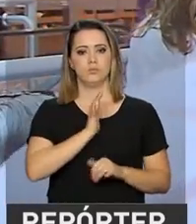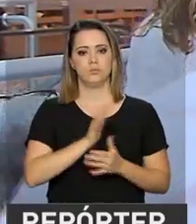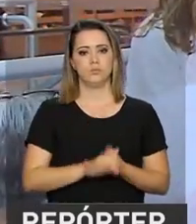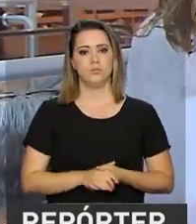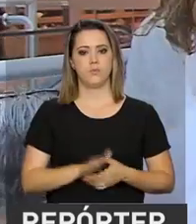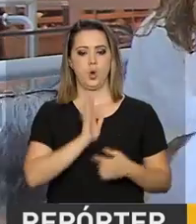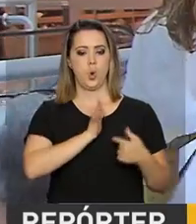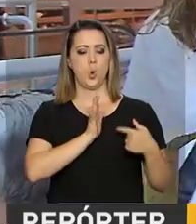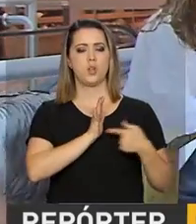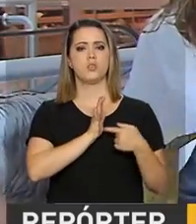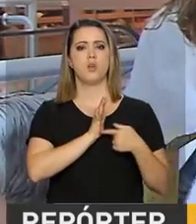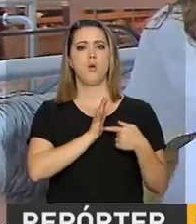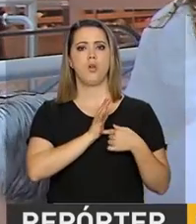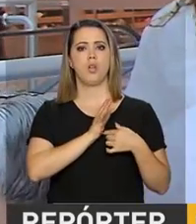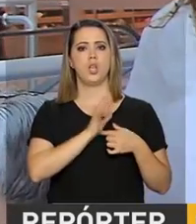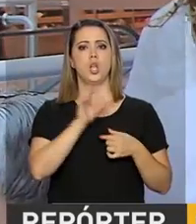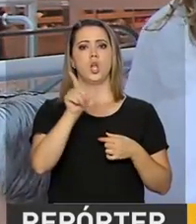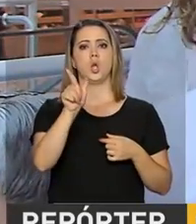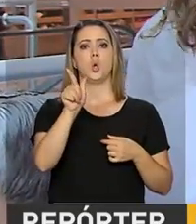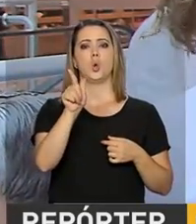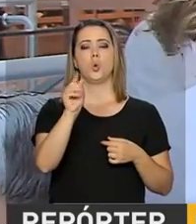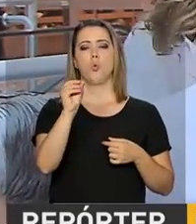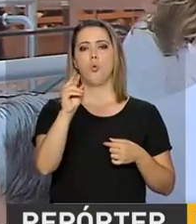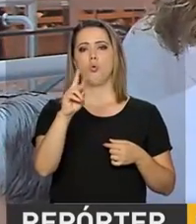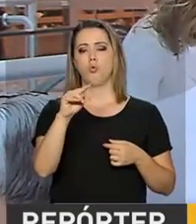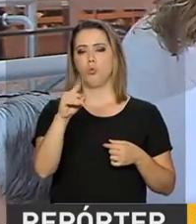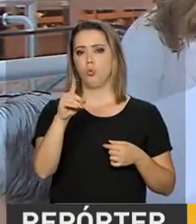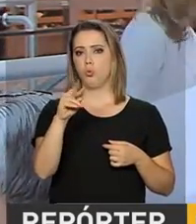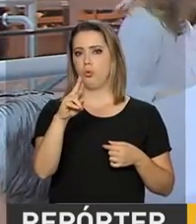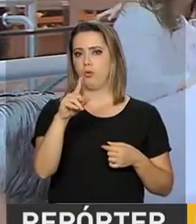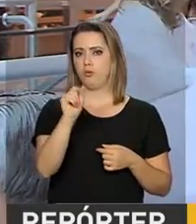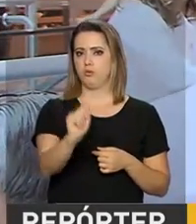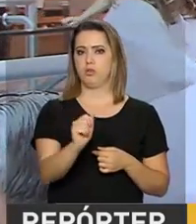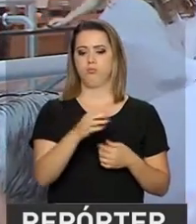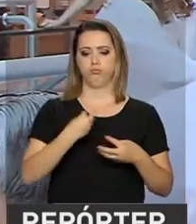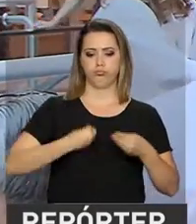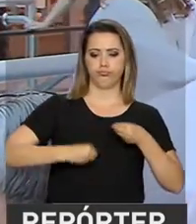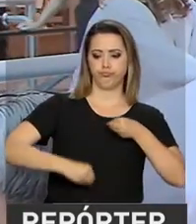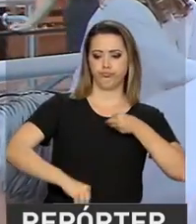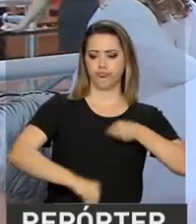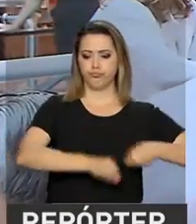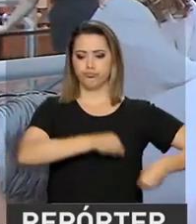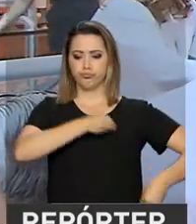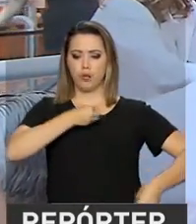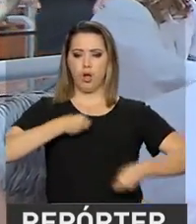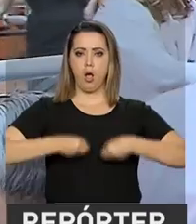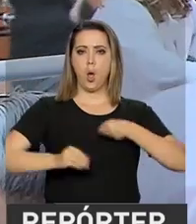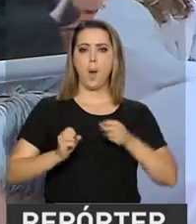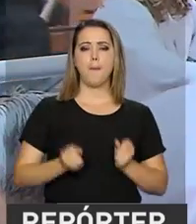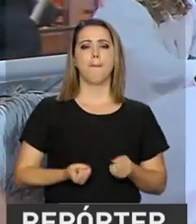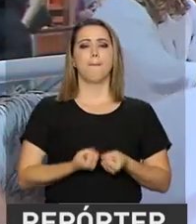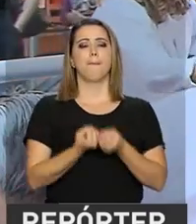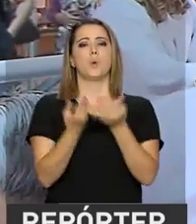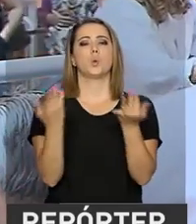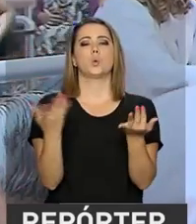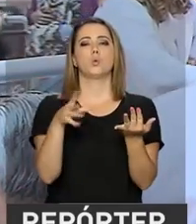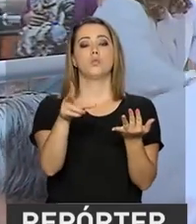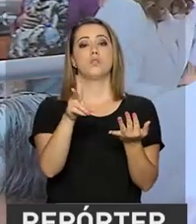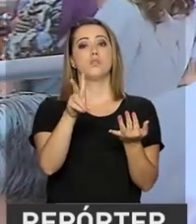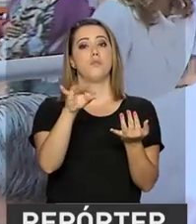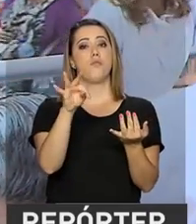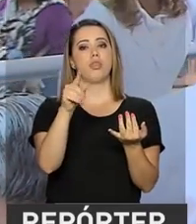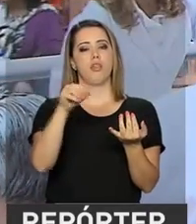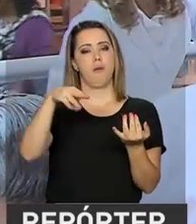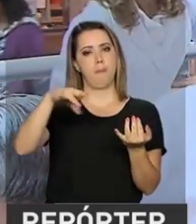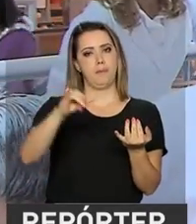que a gente tem circulando no sangue da gente. Ele tem várias utilidades no nosso organismo, como produção de vitamina D, produção de alguns